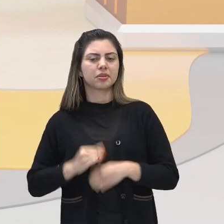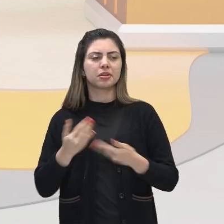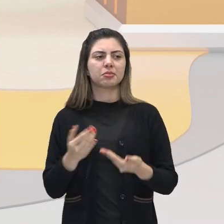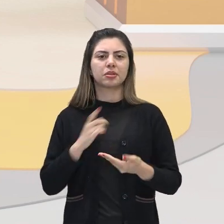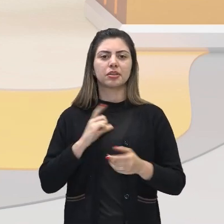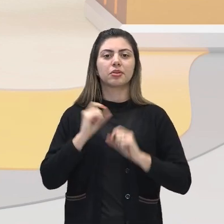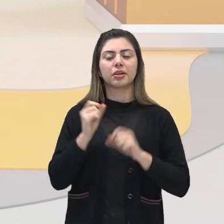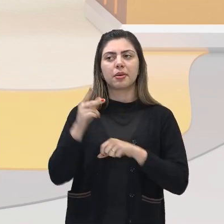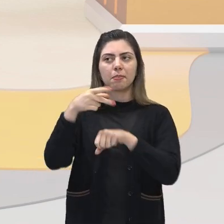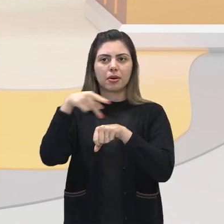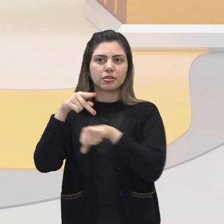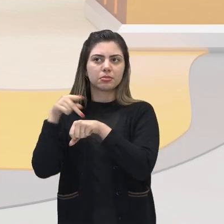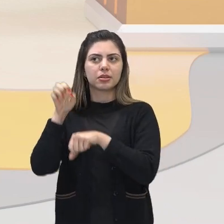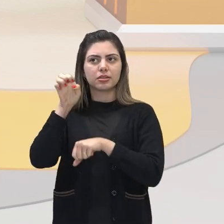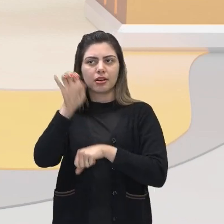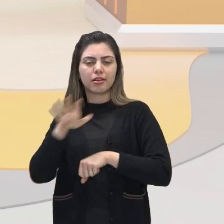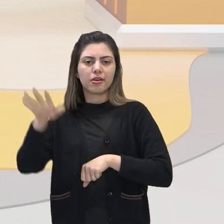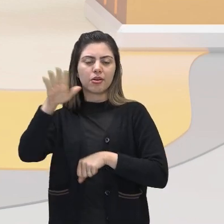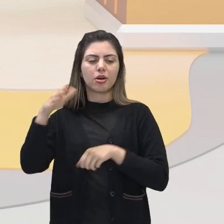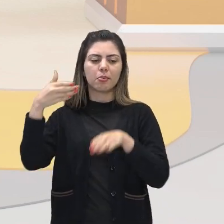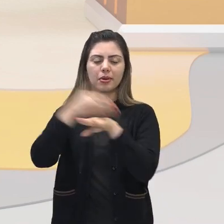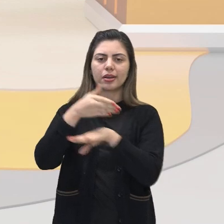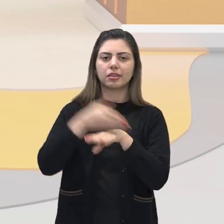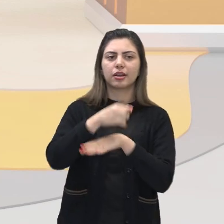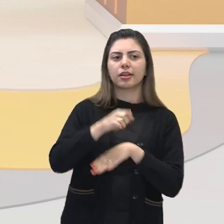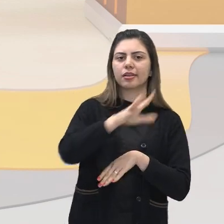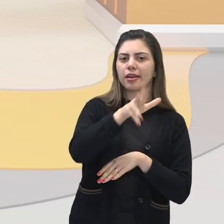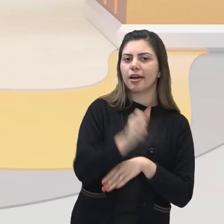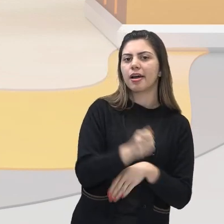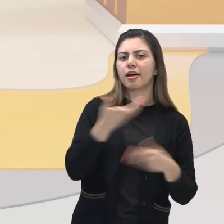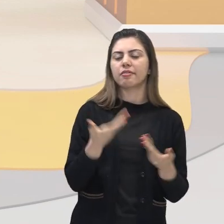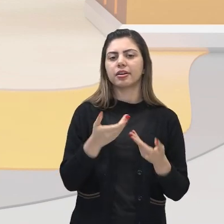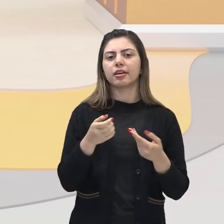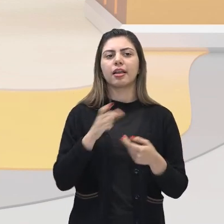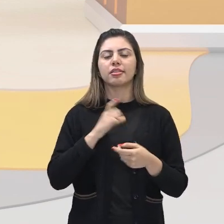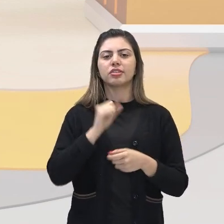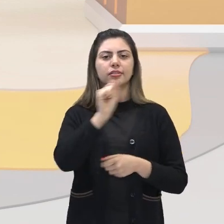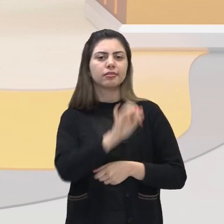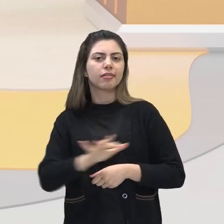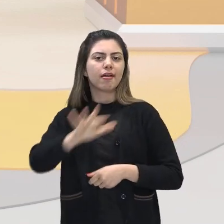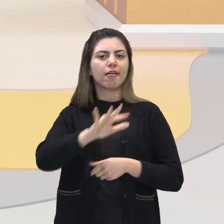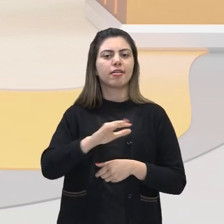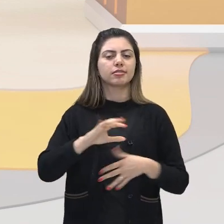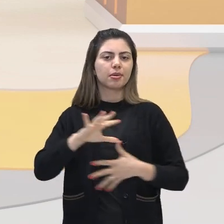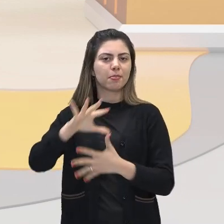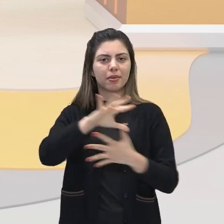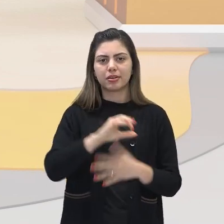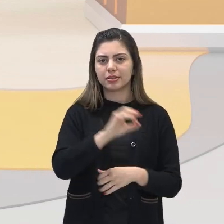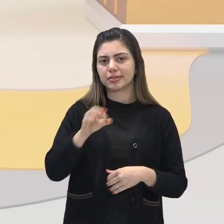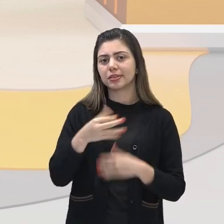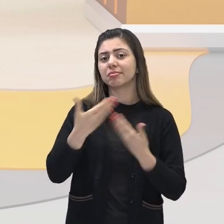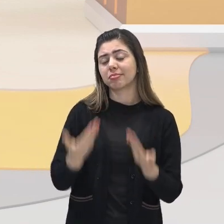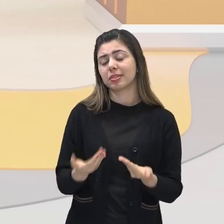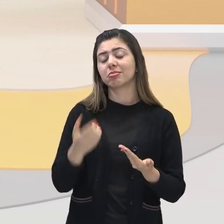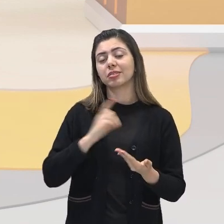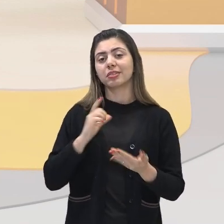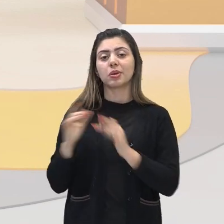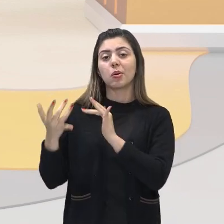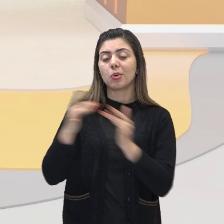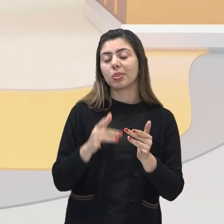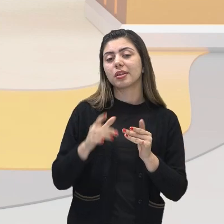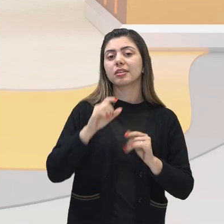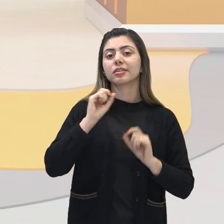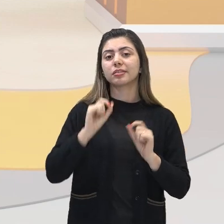sobre outros continentes, como Ásia, África, América? Então, é justamente por conta desse contexto da